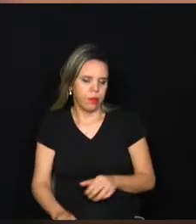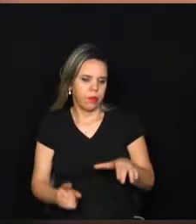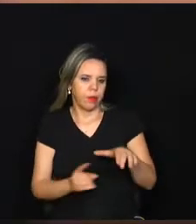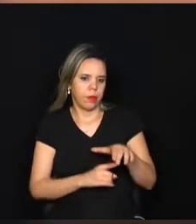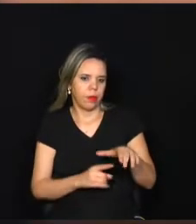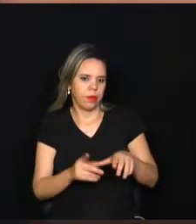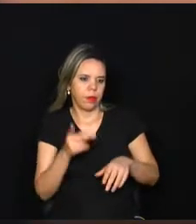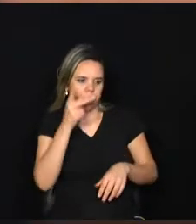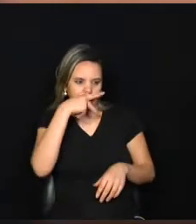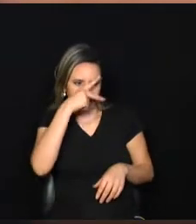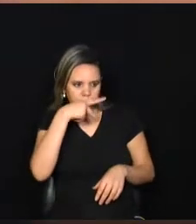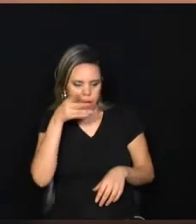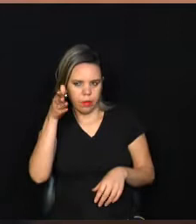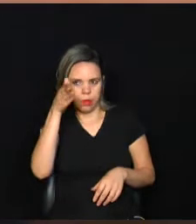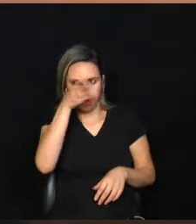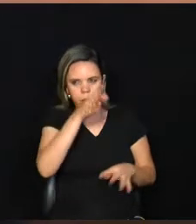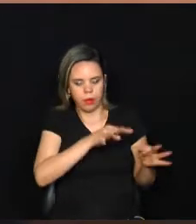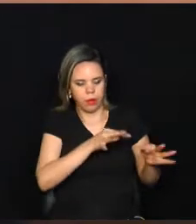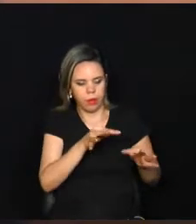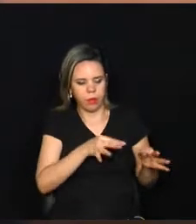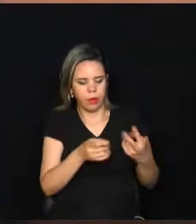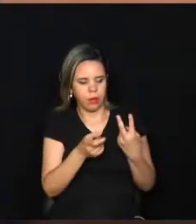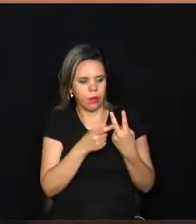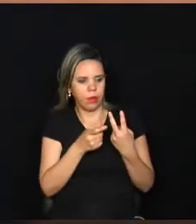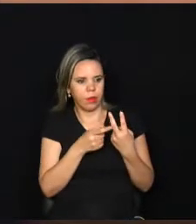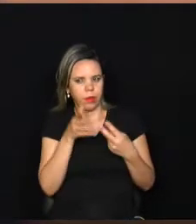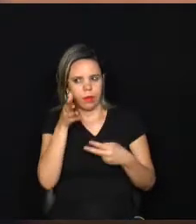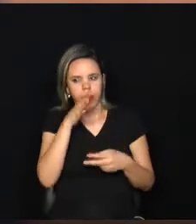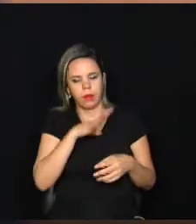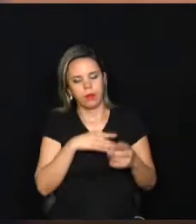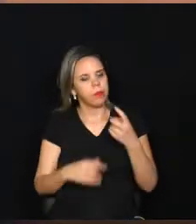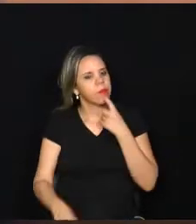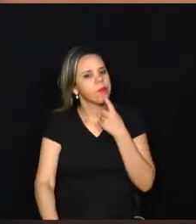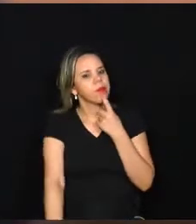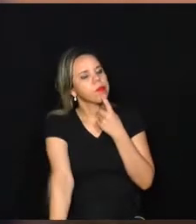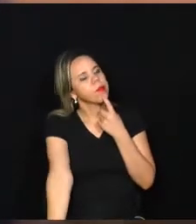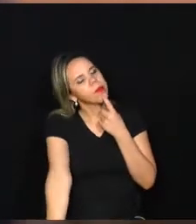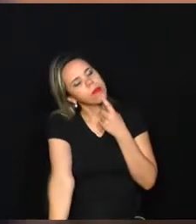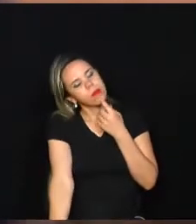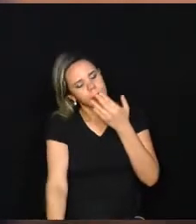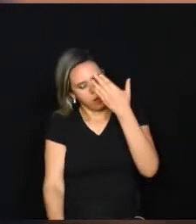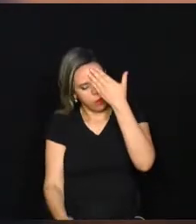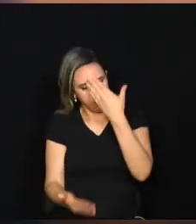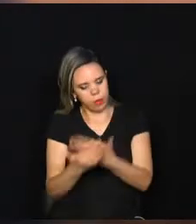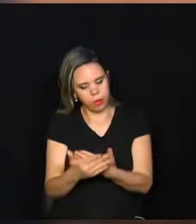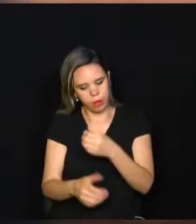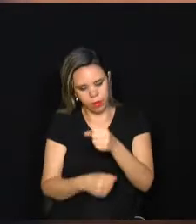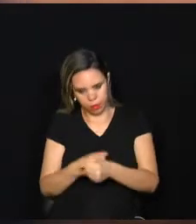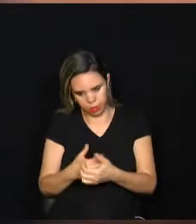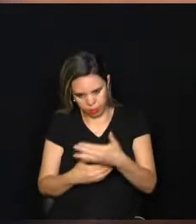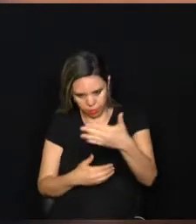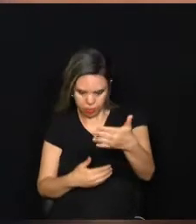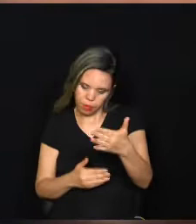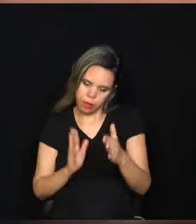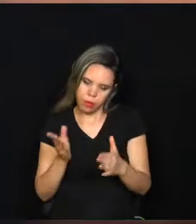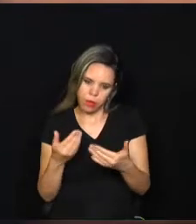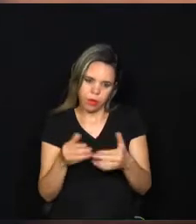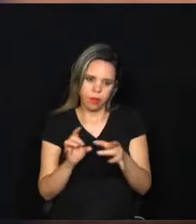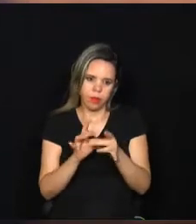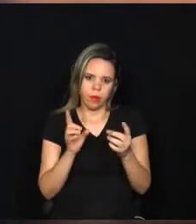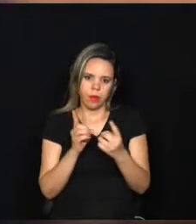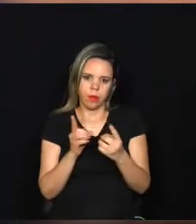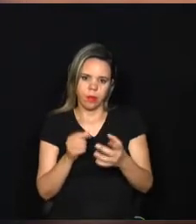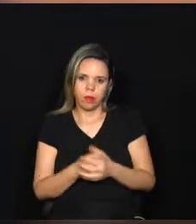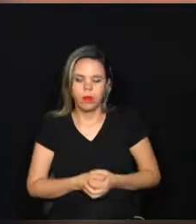móvel. O ambulatório móvel veterinário que vai circular na cidade de Campinas. Então acredito que o ano que vem isso daí já estará funcionando